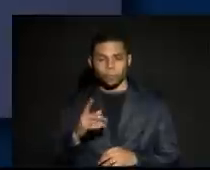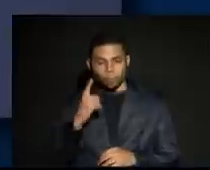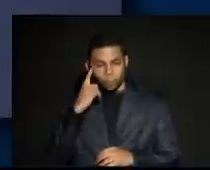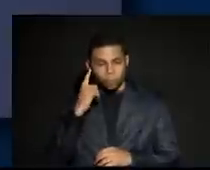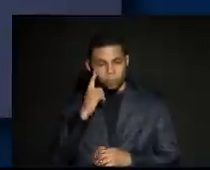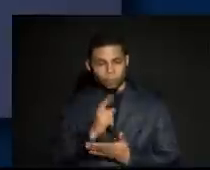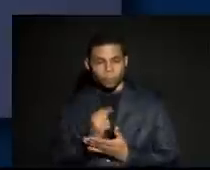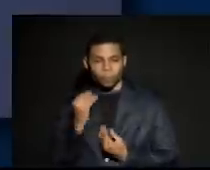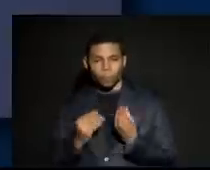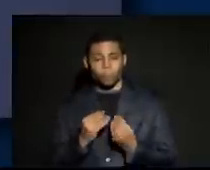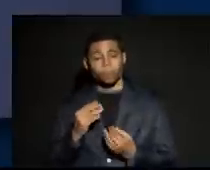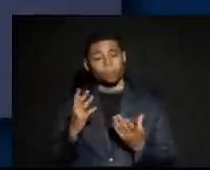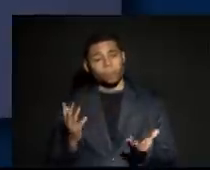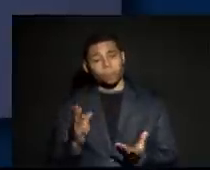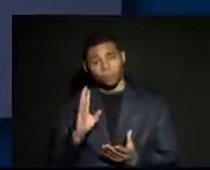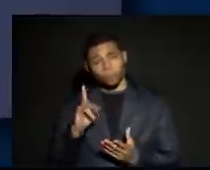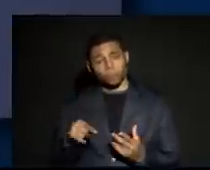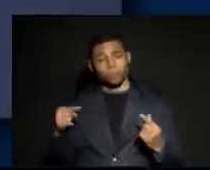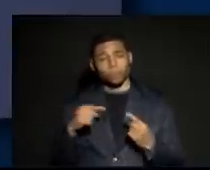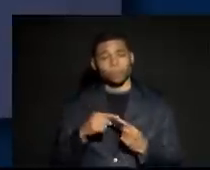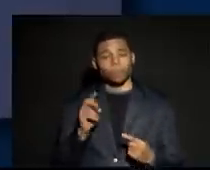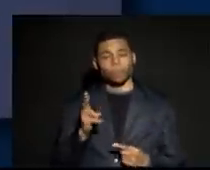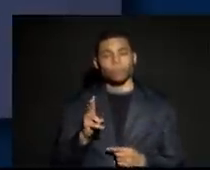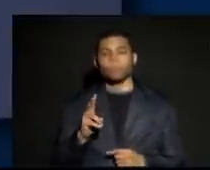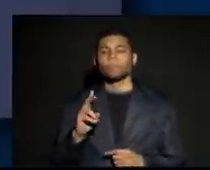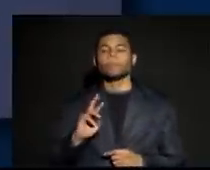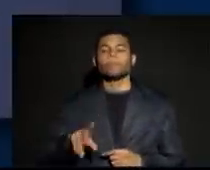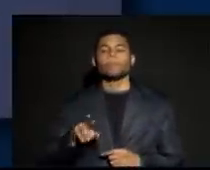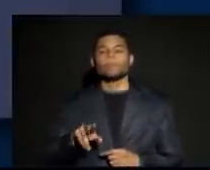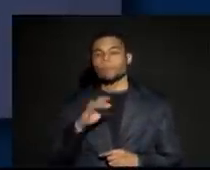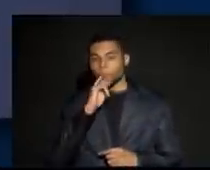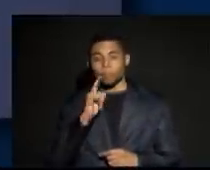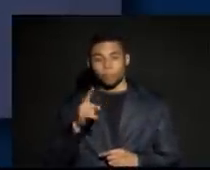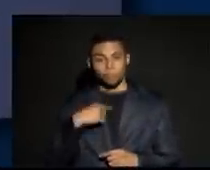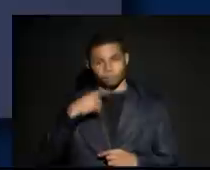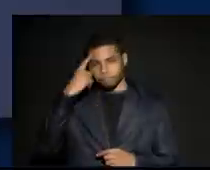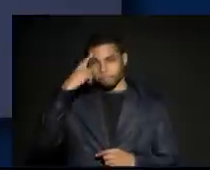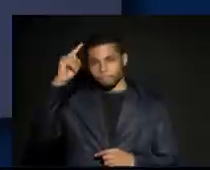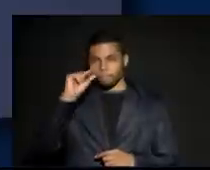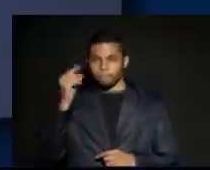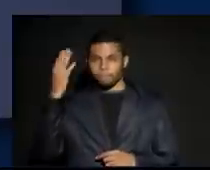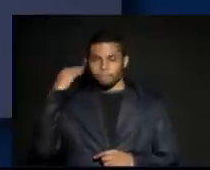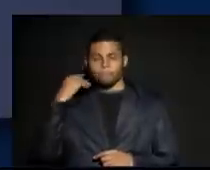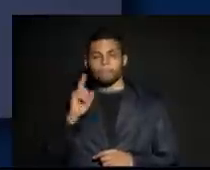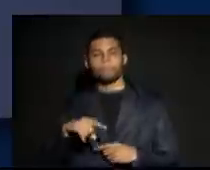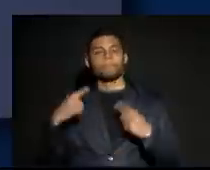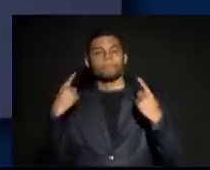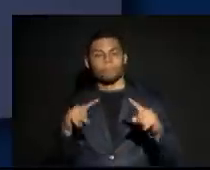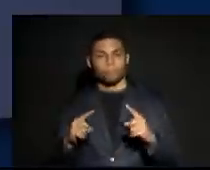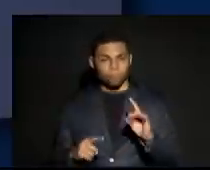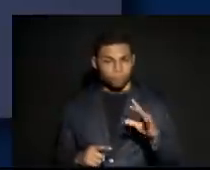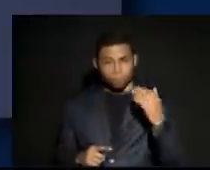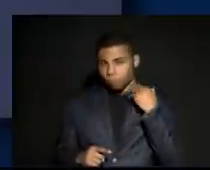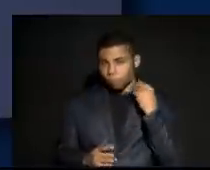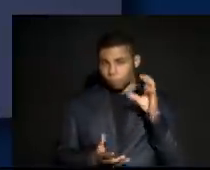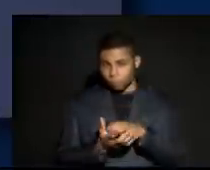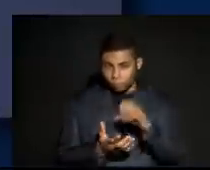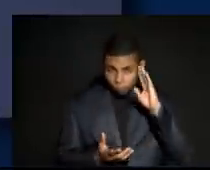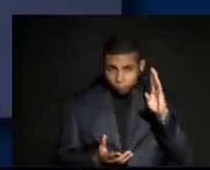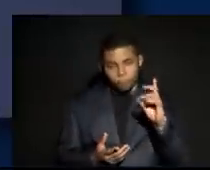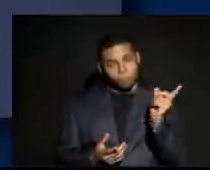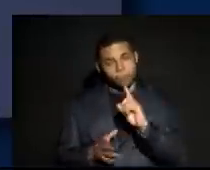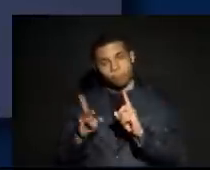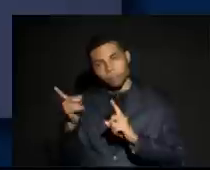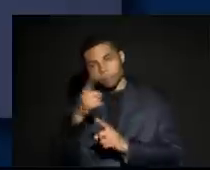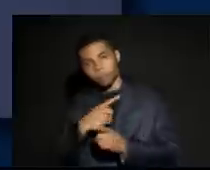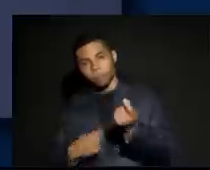recalibrado isso E aí é uma combinação não dessa memória recente que afeta não só o banco central mas o